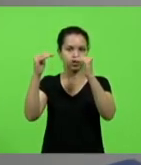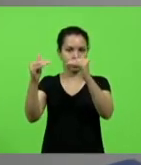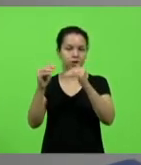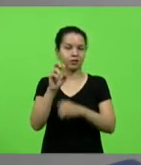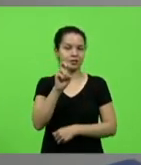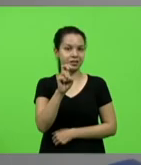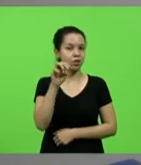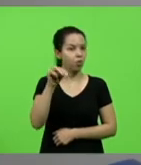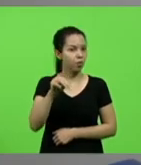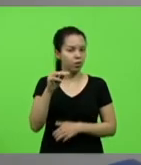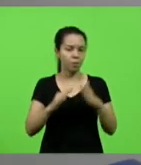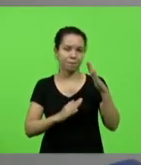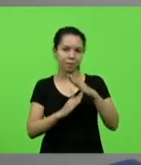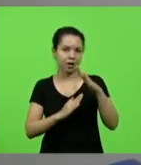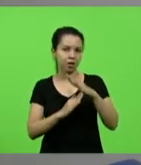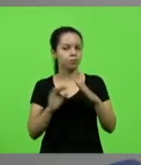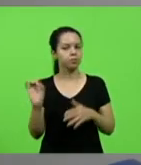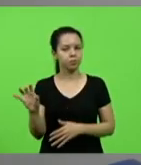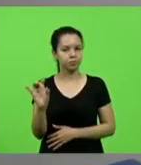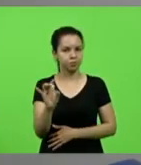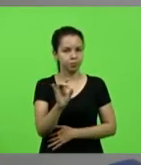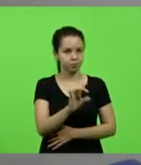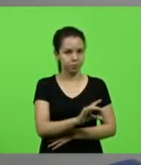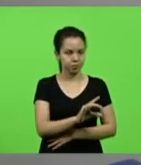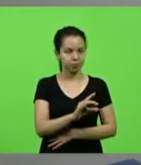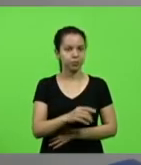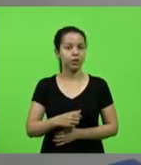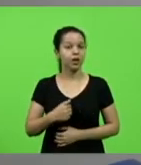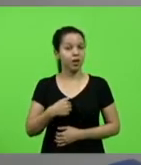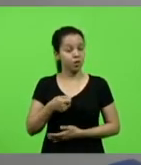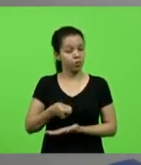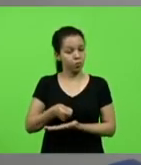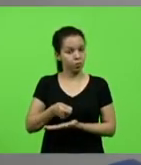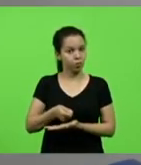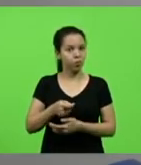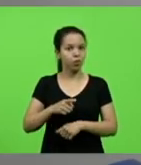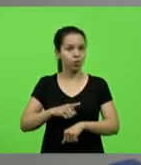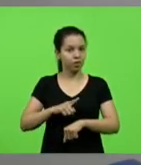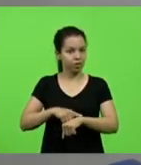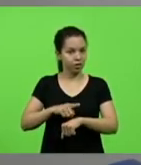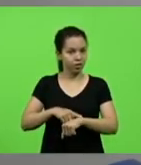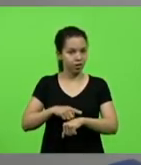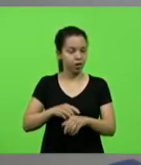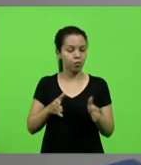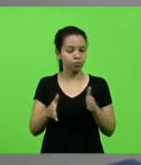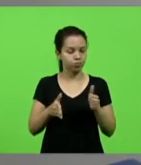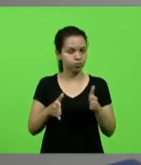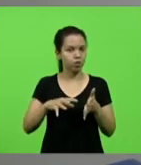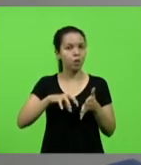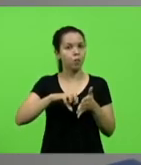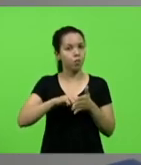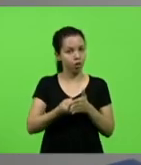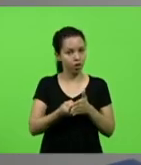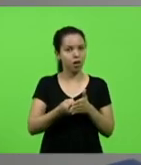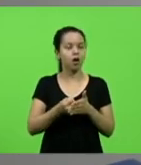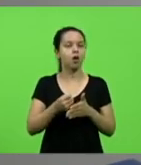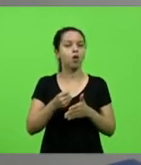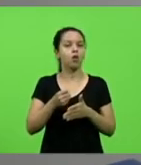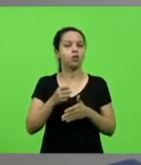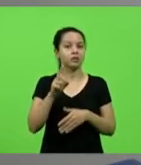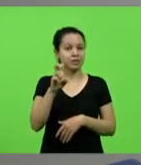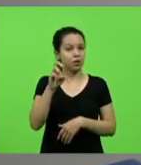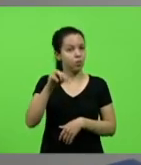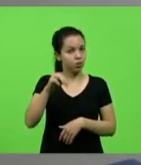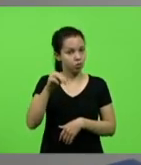no máximo de fala, e eu serei muito rígida no tempo, né? Nós vamos bloquear o tempo nos 5 minutos